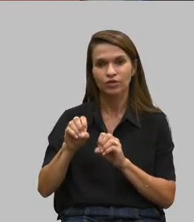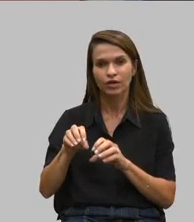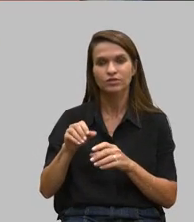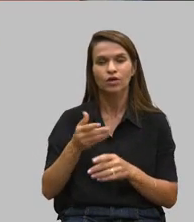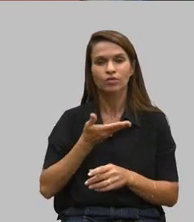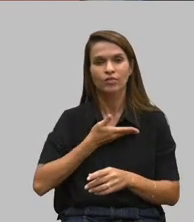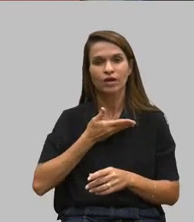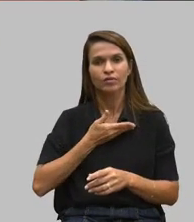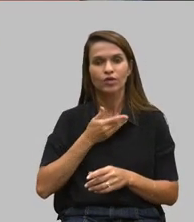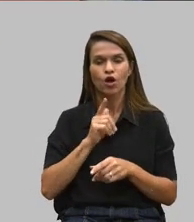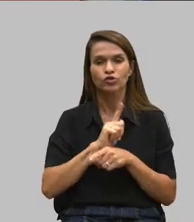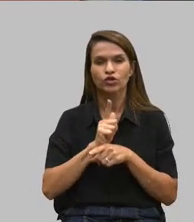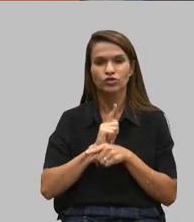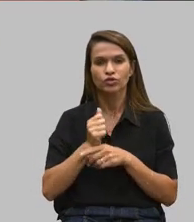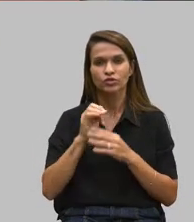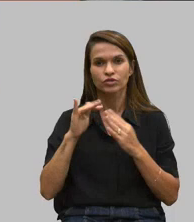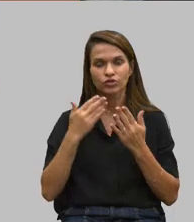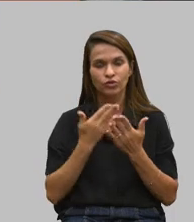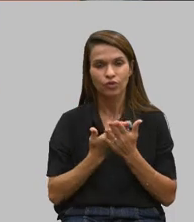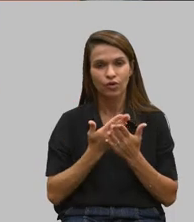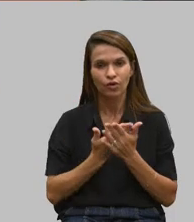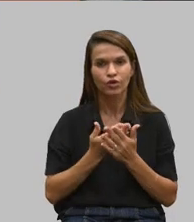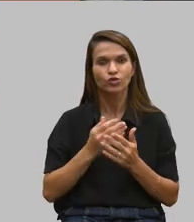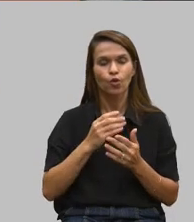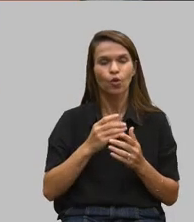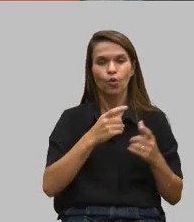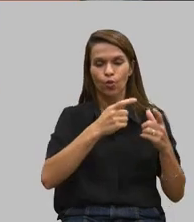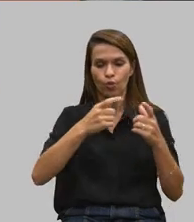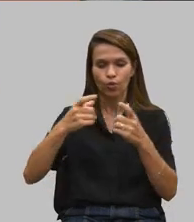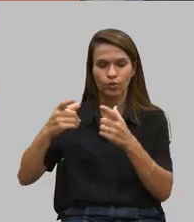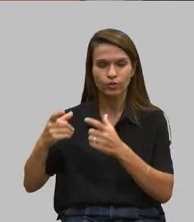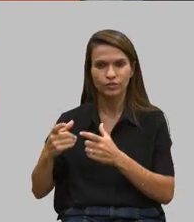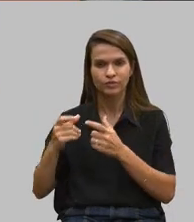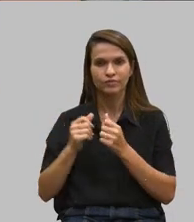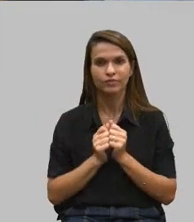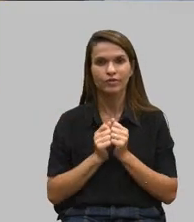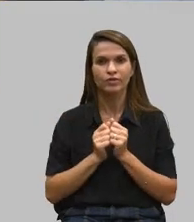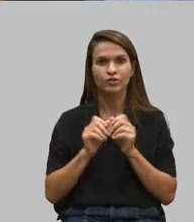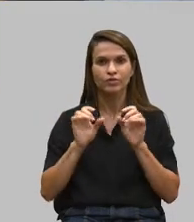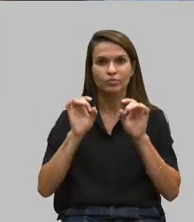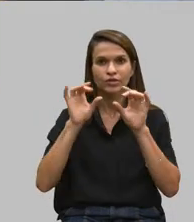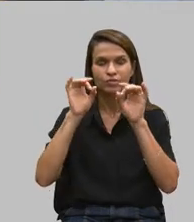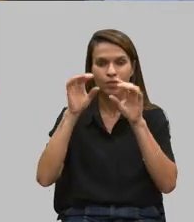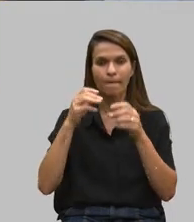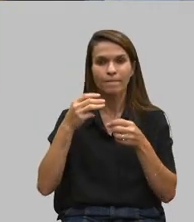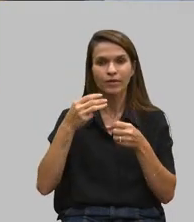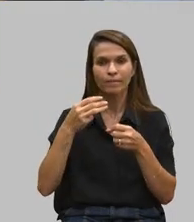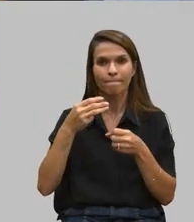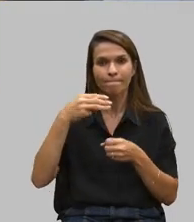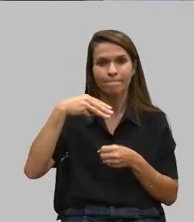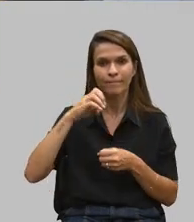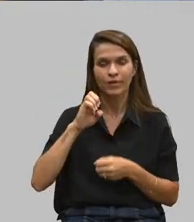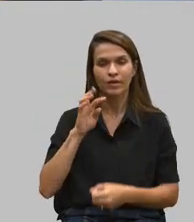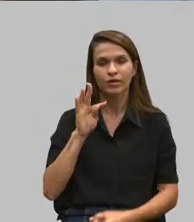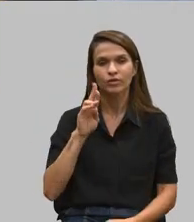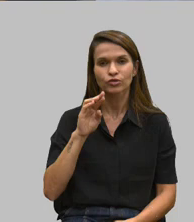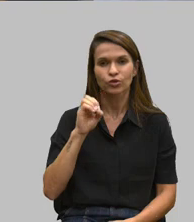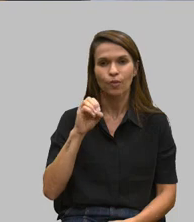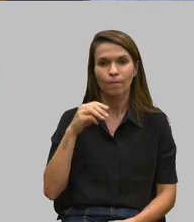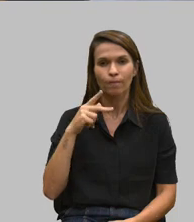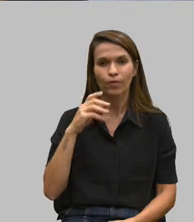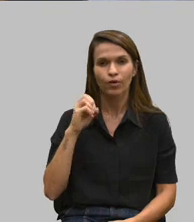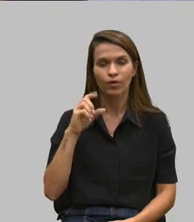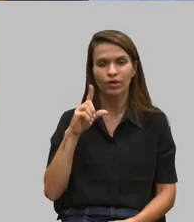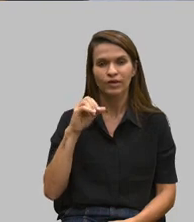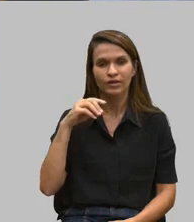gestores escolares né de todas as regionais em especial os da Metropolitana B que estão aqui presente dizer que pra